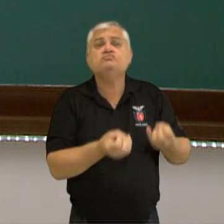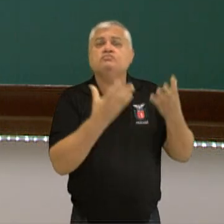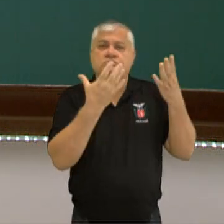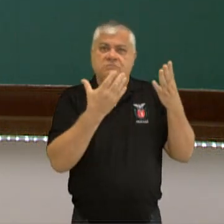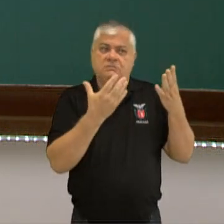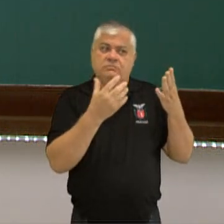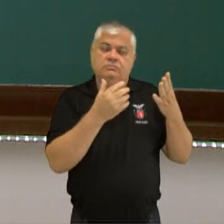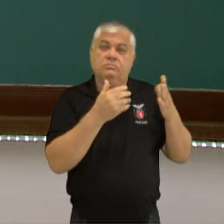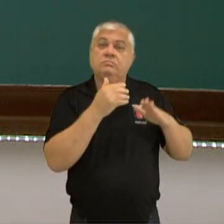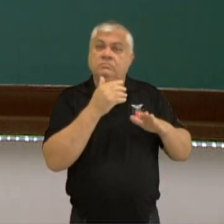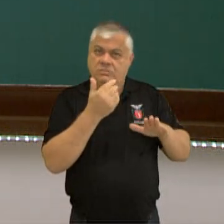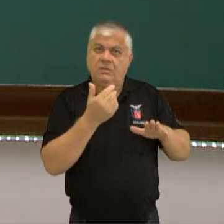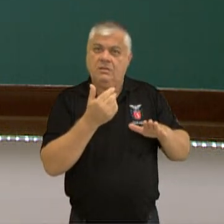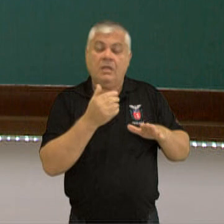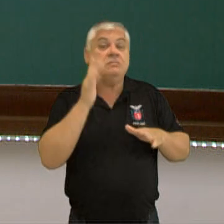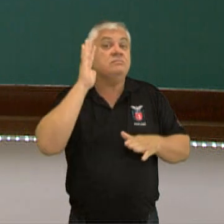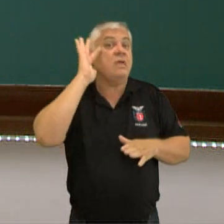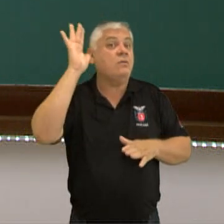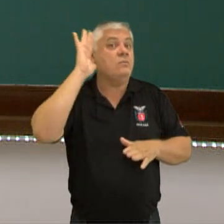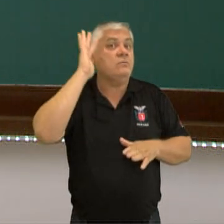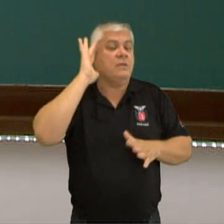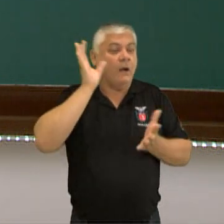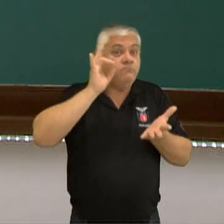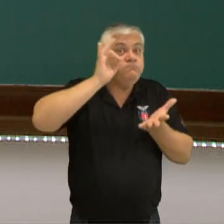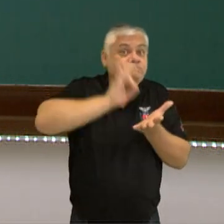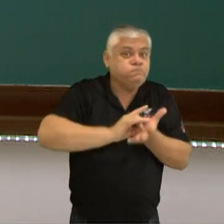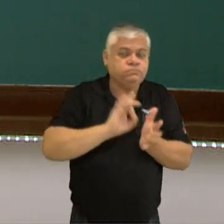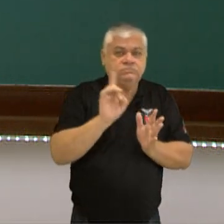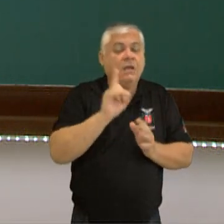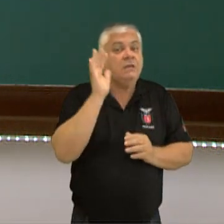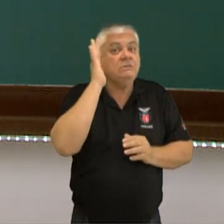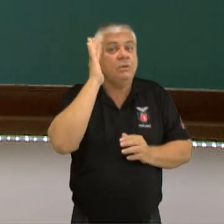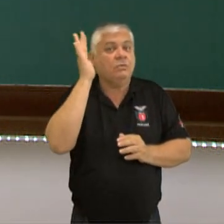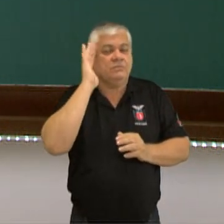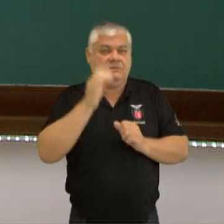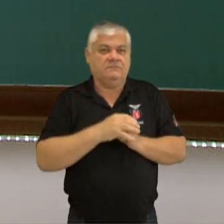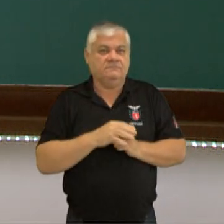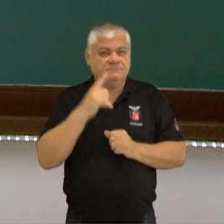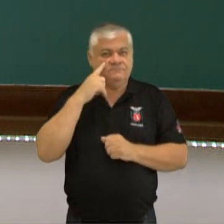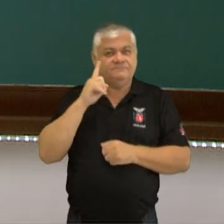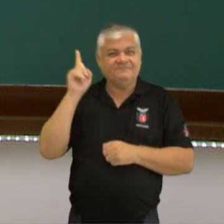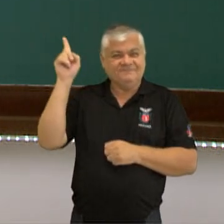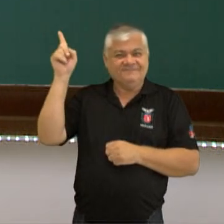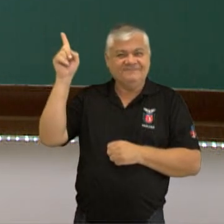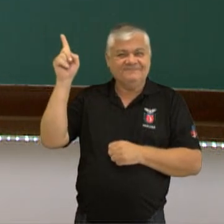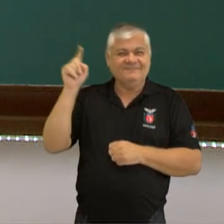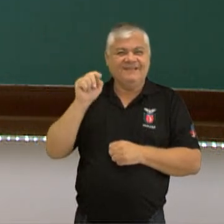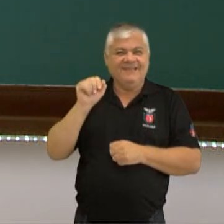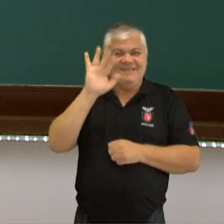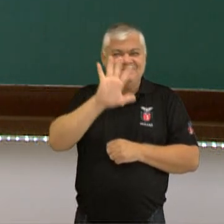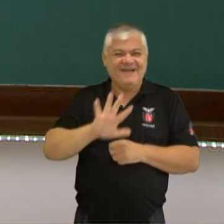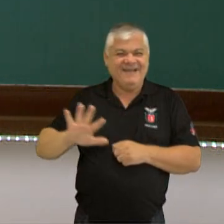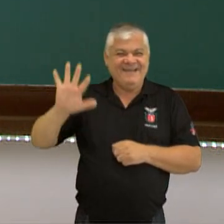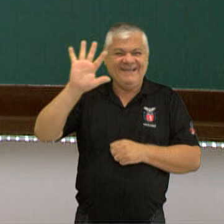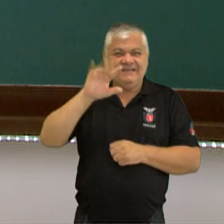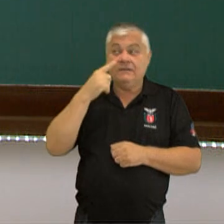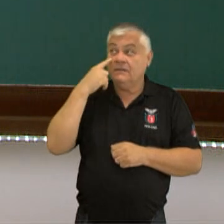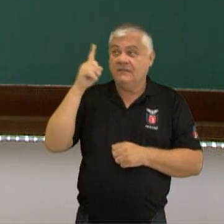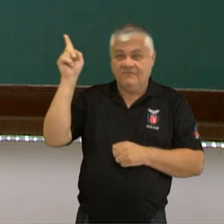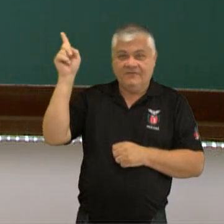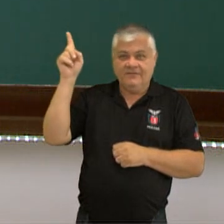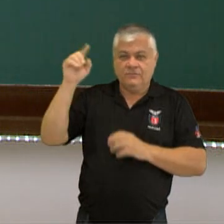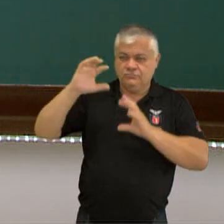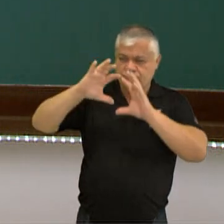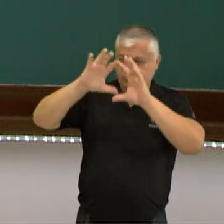são teorias. Então, eu trago novamente para vocês uma imagem, aquela lá do nosso início da